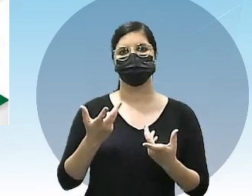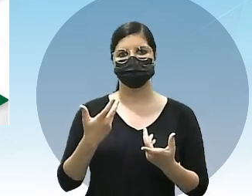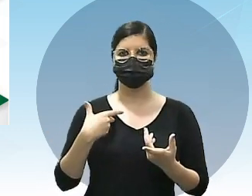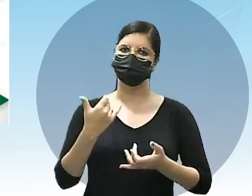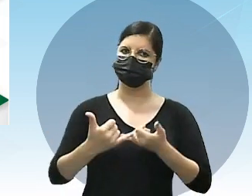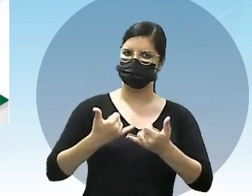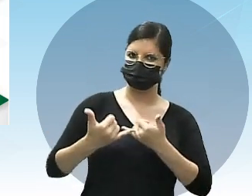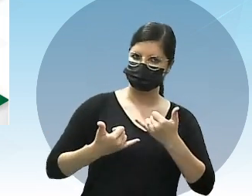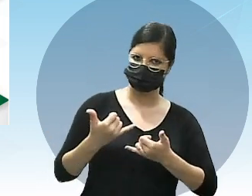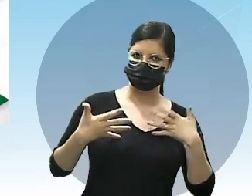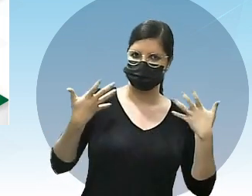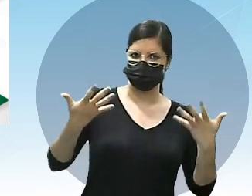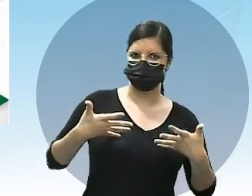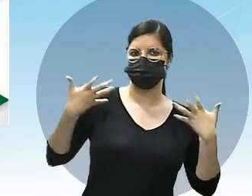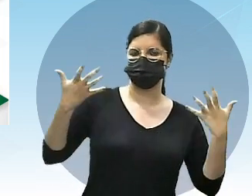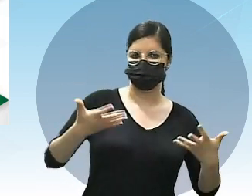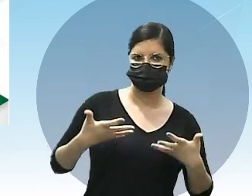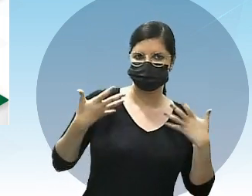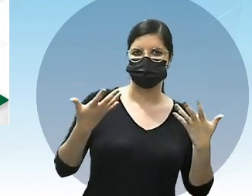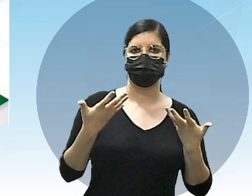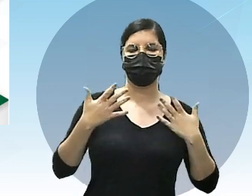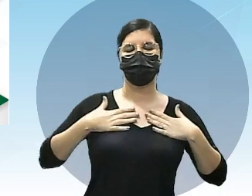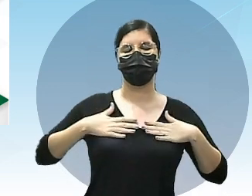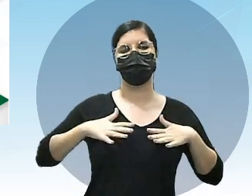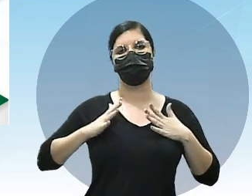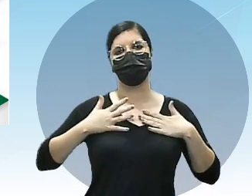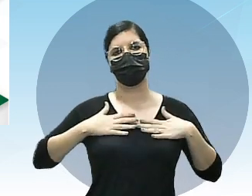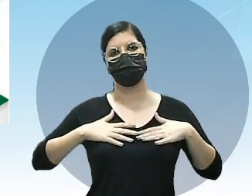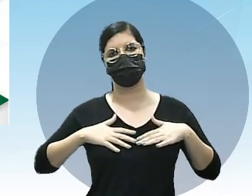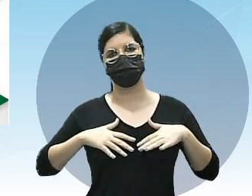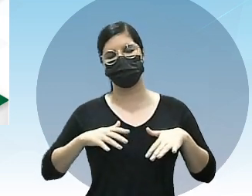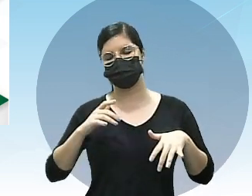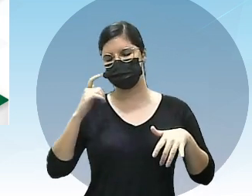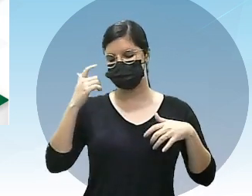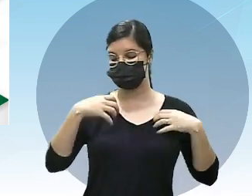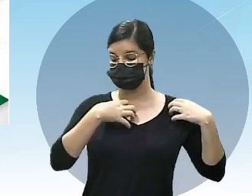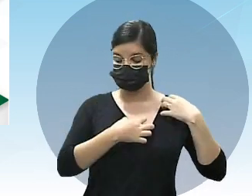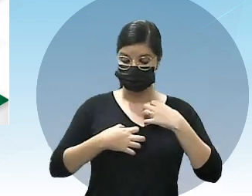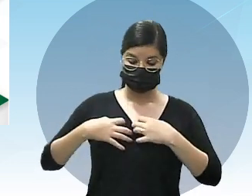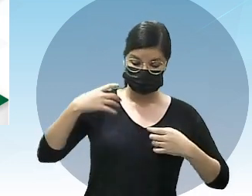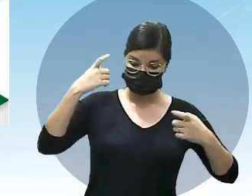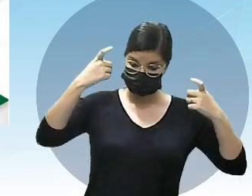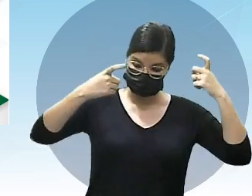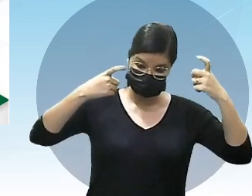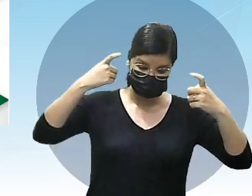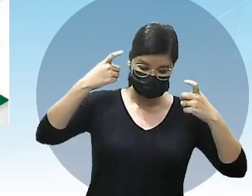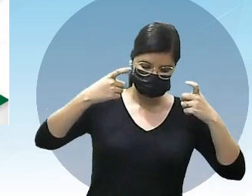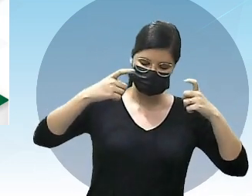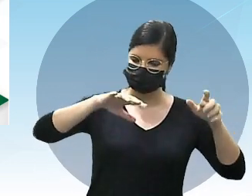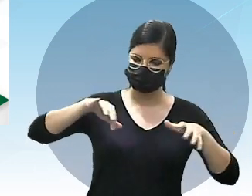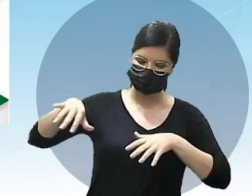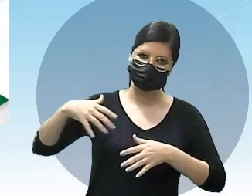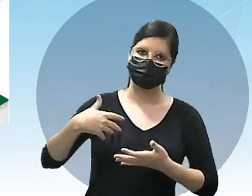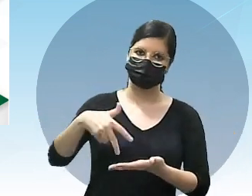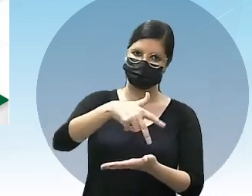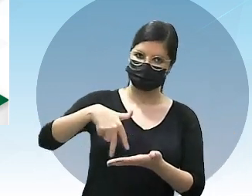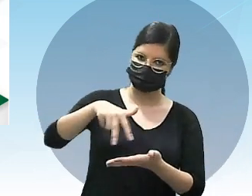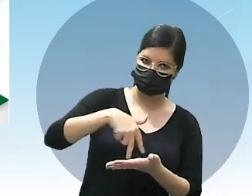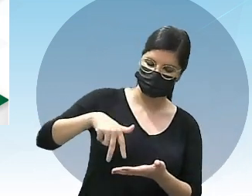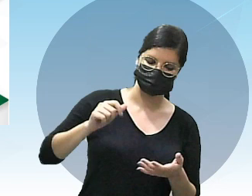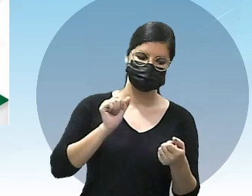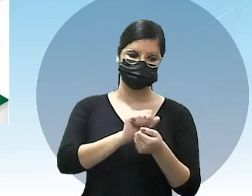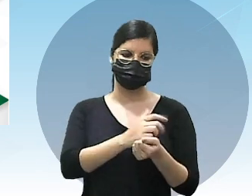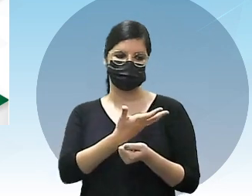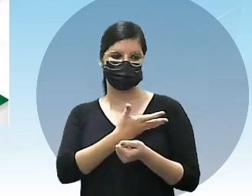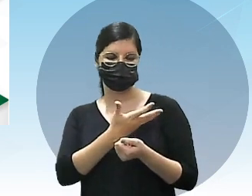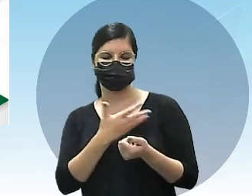investimento de pessoas que não só para se divertir para relaxar para poder desopilar depois de uma semana muito intensa de trabalho então vai lá e dança sai